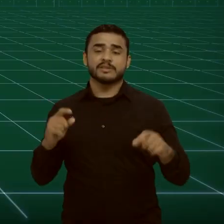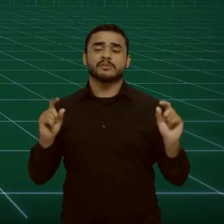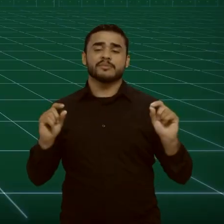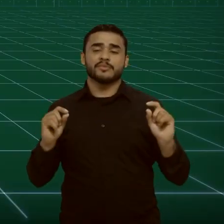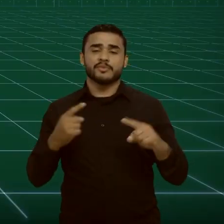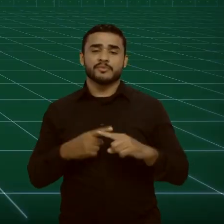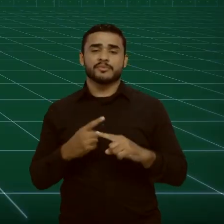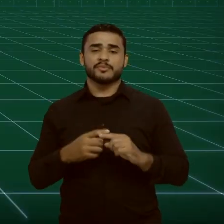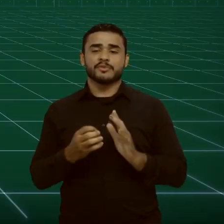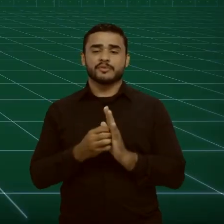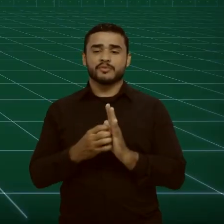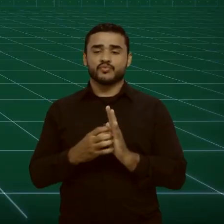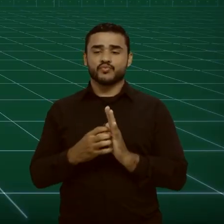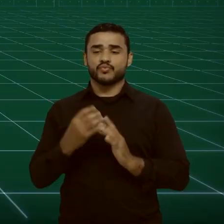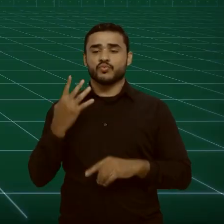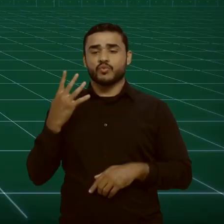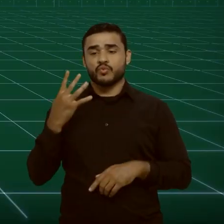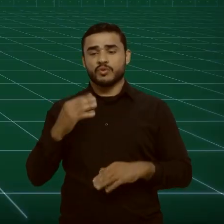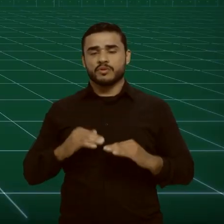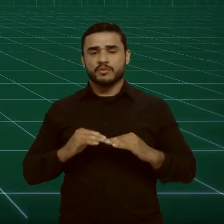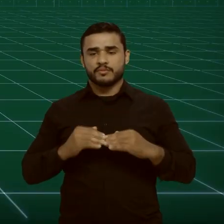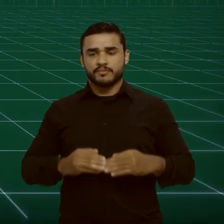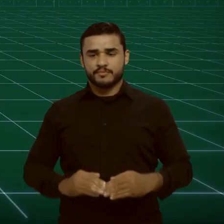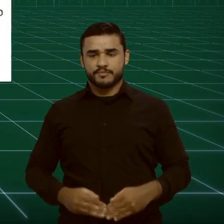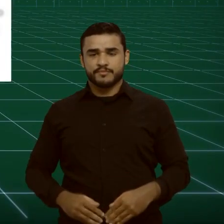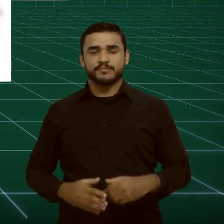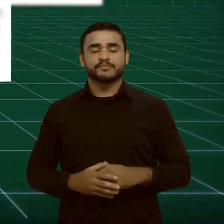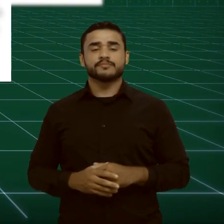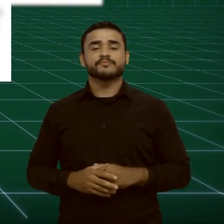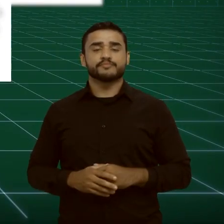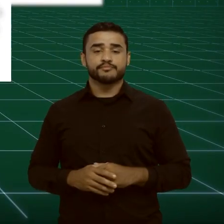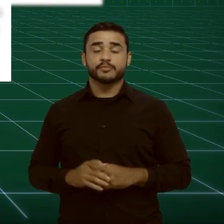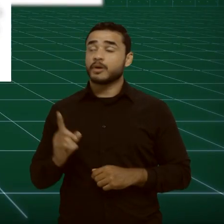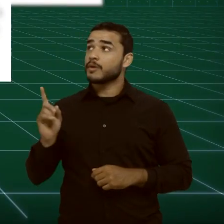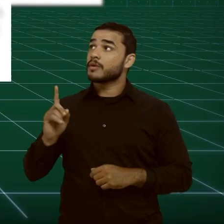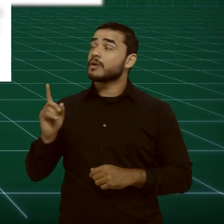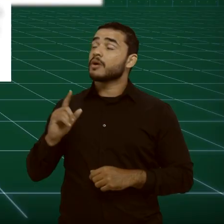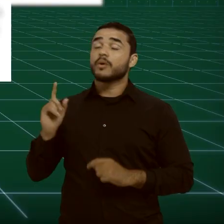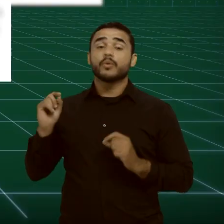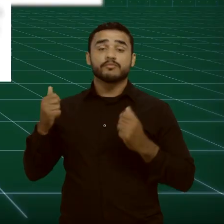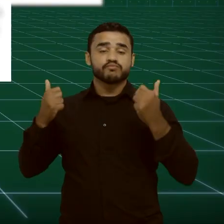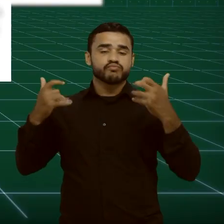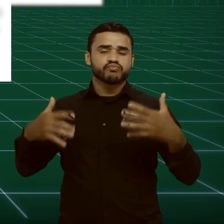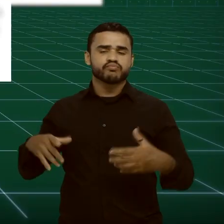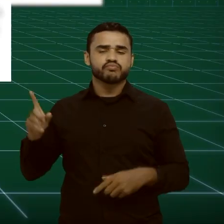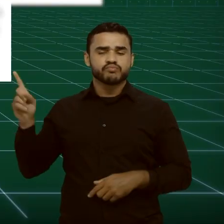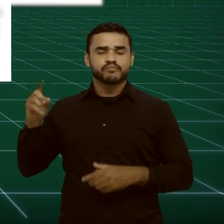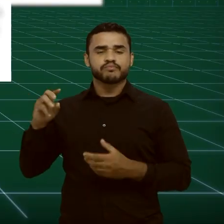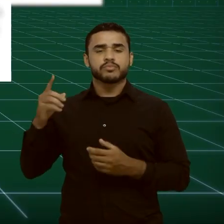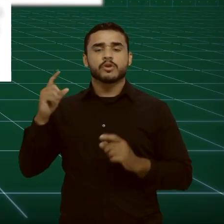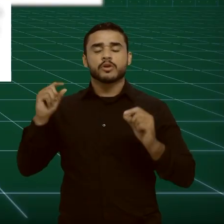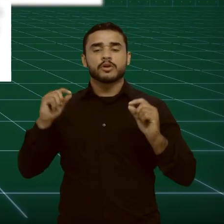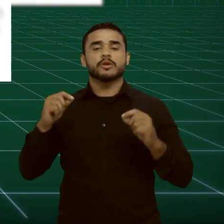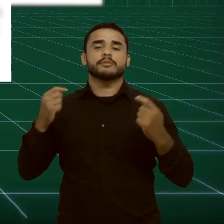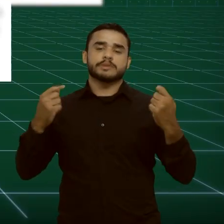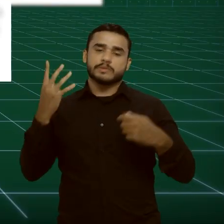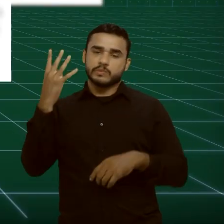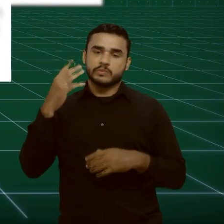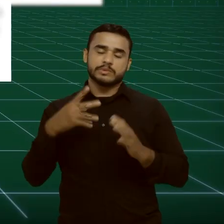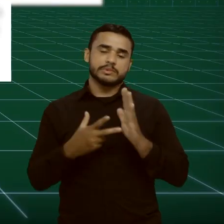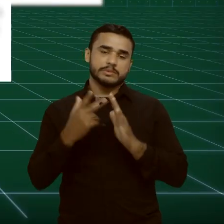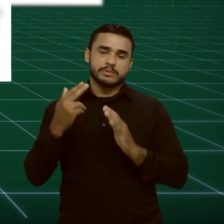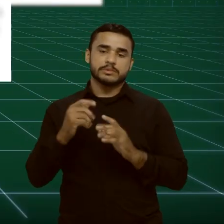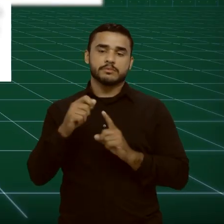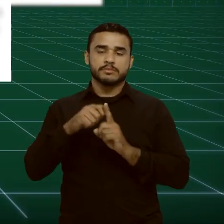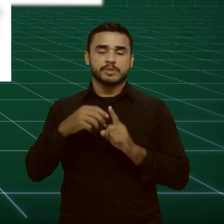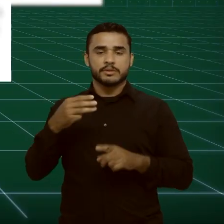causado por 4 hérnias da parede abdominal. Nas redes sociais, ele relatou que o procedimento, realizado no final de